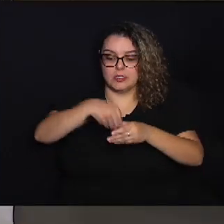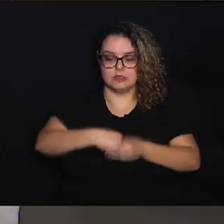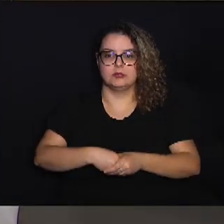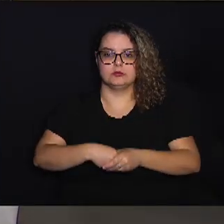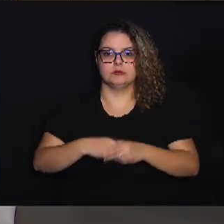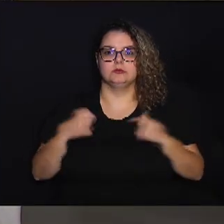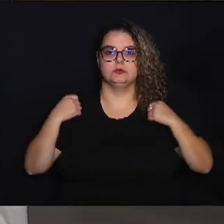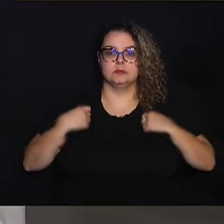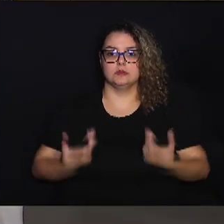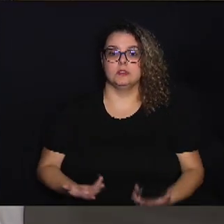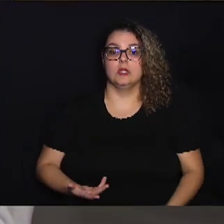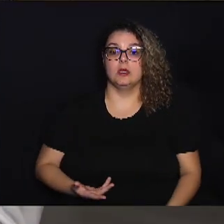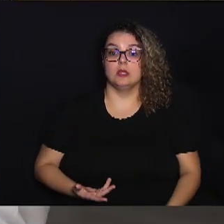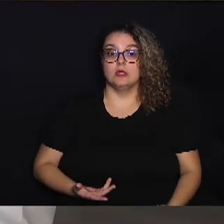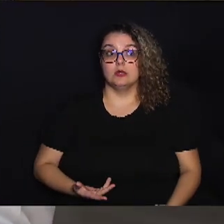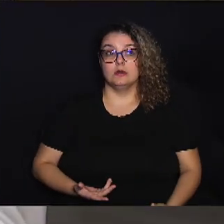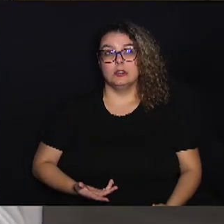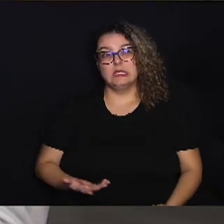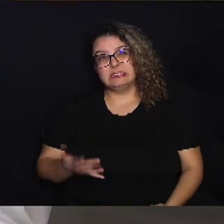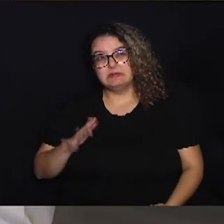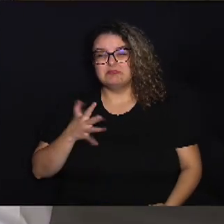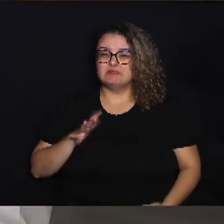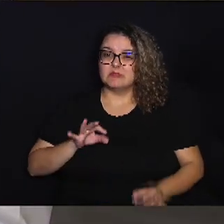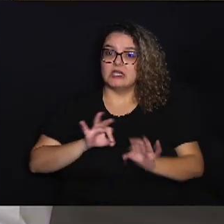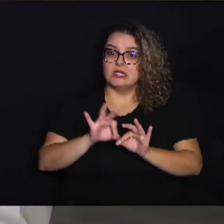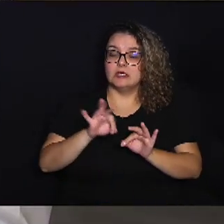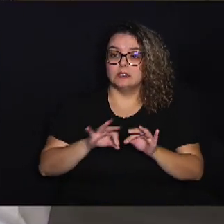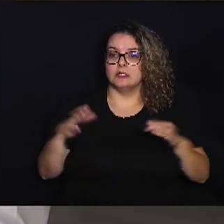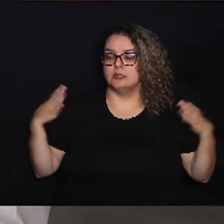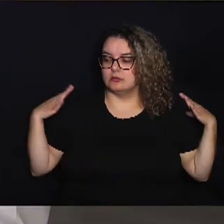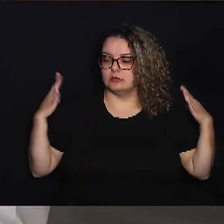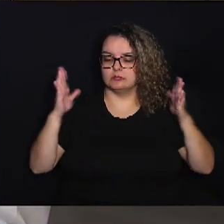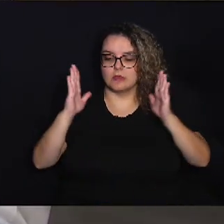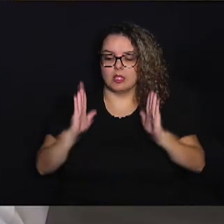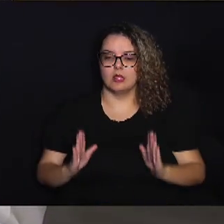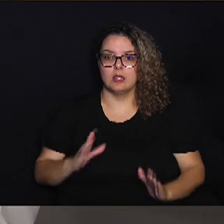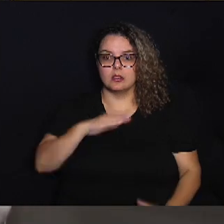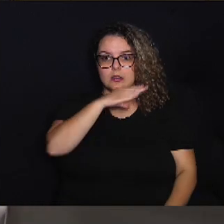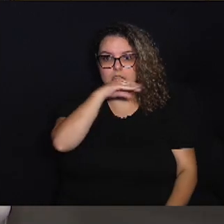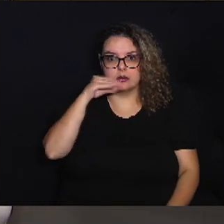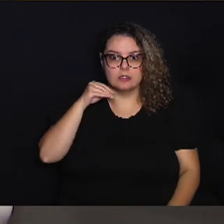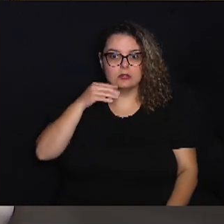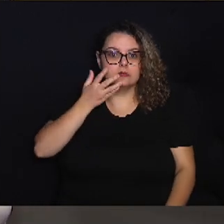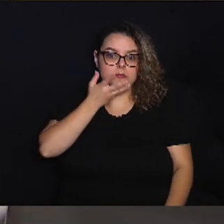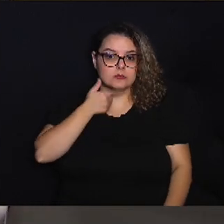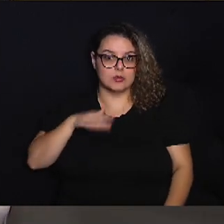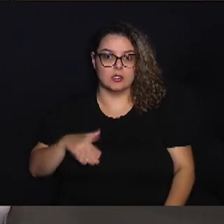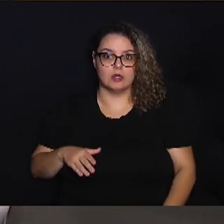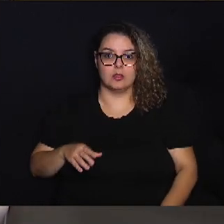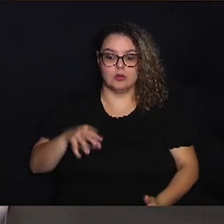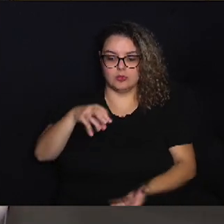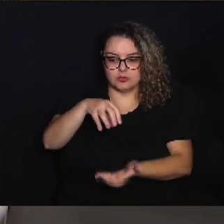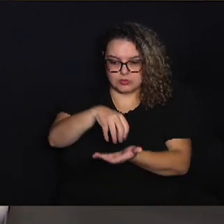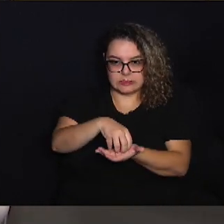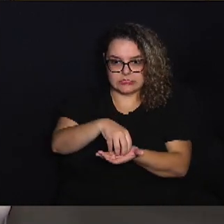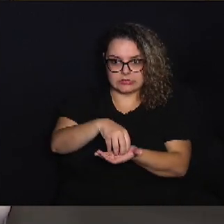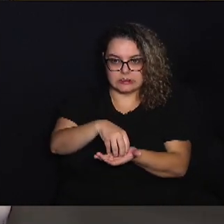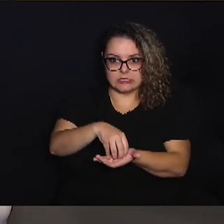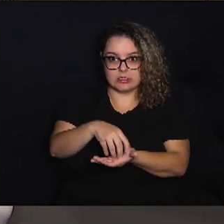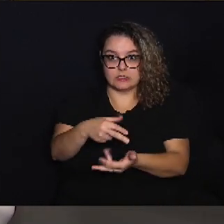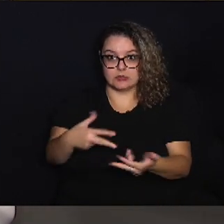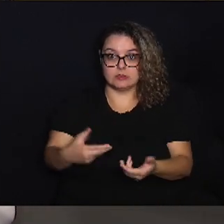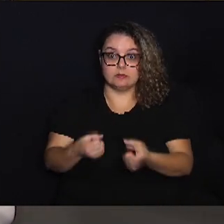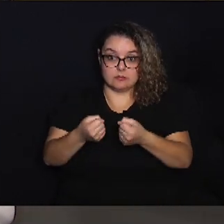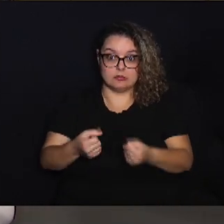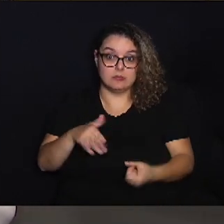mochila. Considerando que a mochila tem mais ou menos o tamanho das costas da criança, do adolescente, o centro da mochila é onde deve ficar a coisa mais pesada.